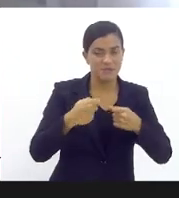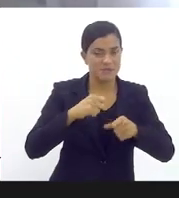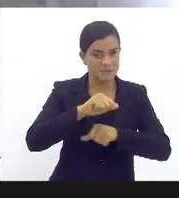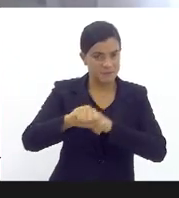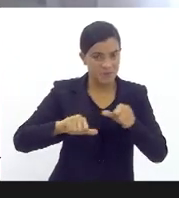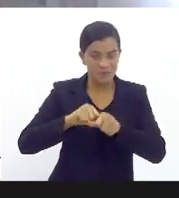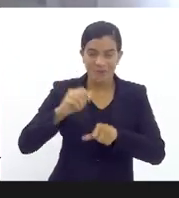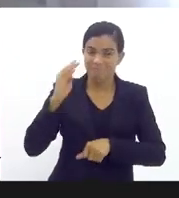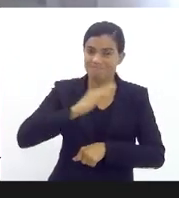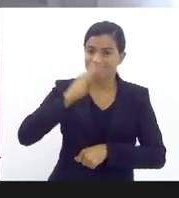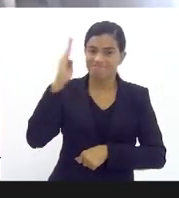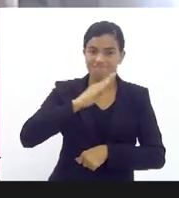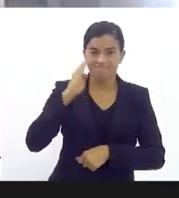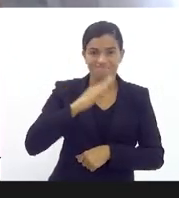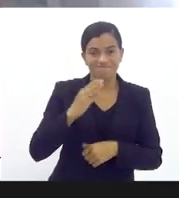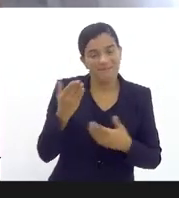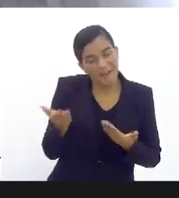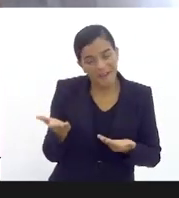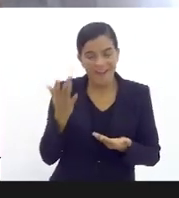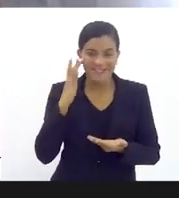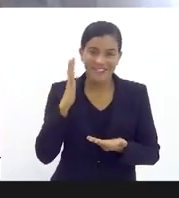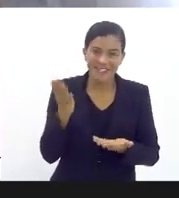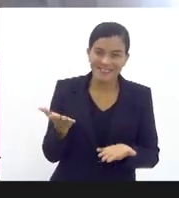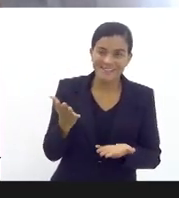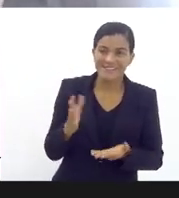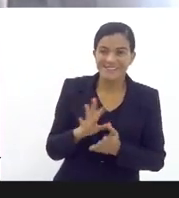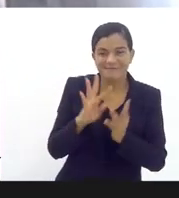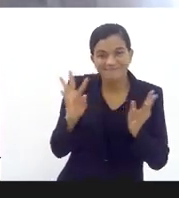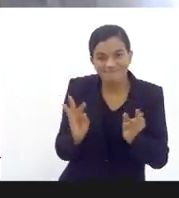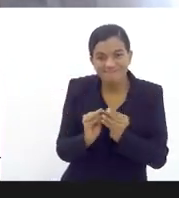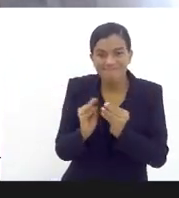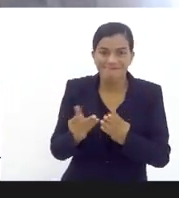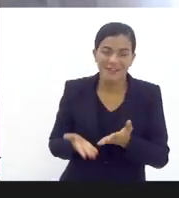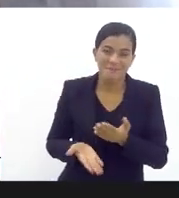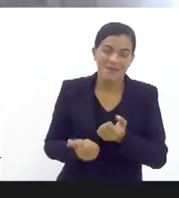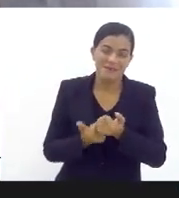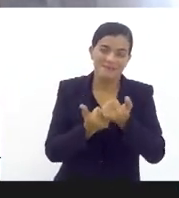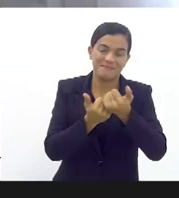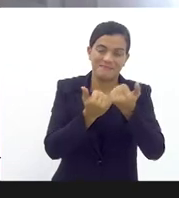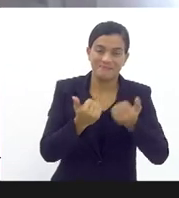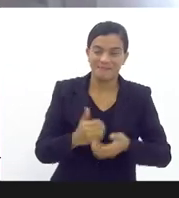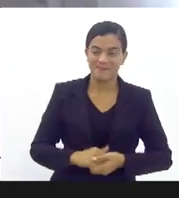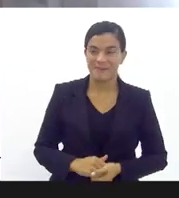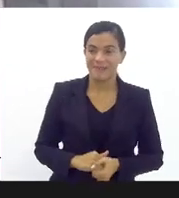né? Então, acho que é isso, essa é um pouco da minha contribuição.